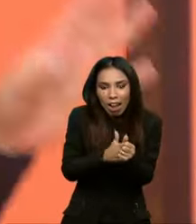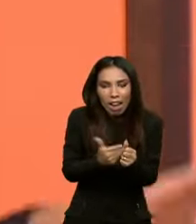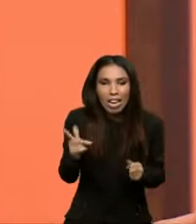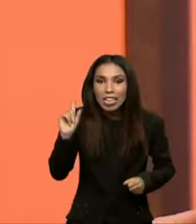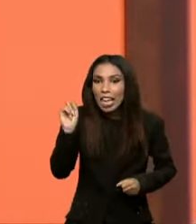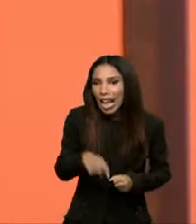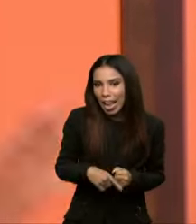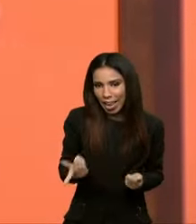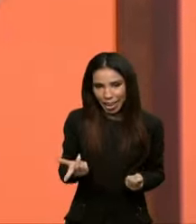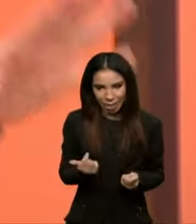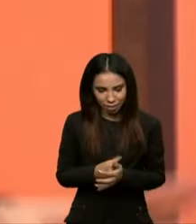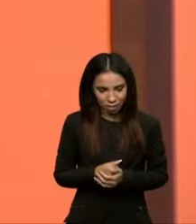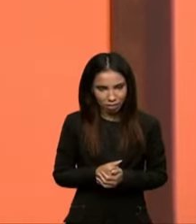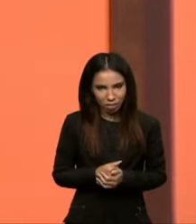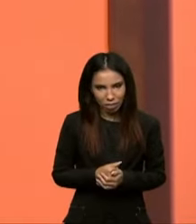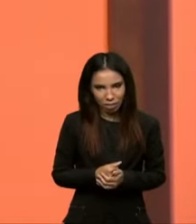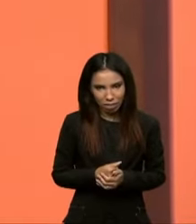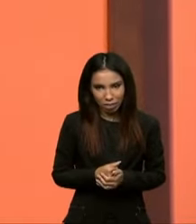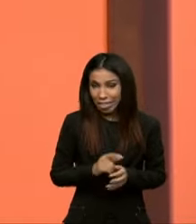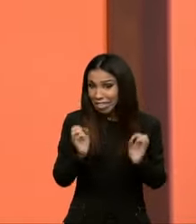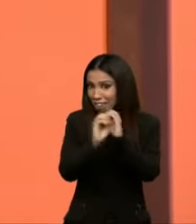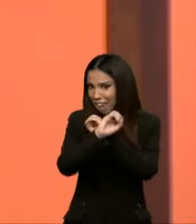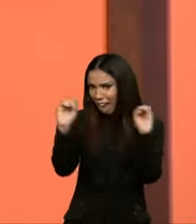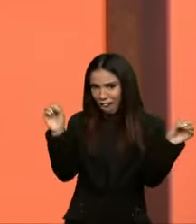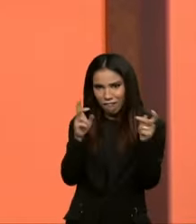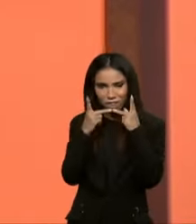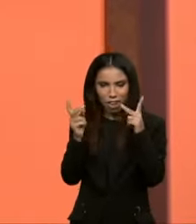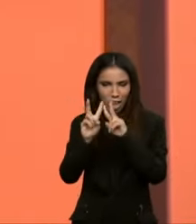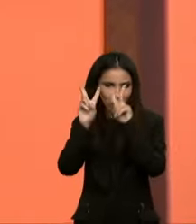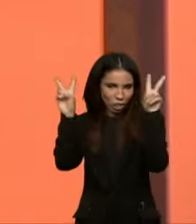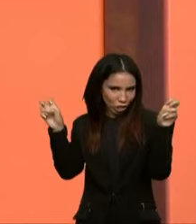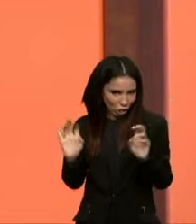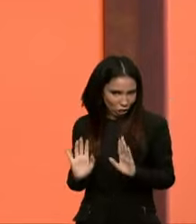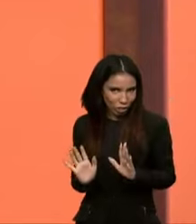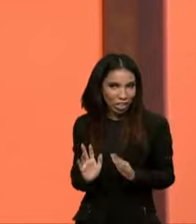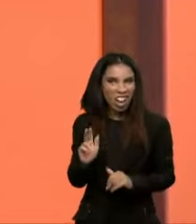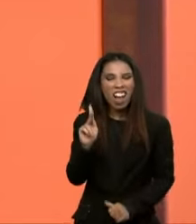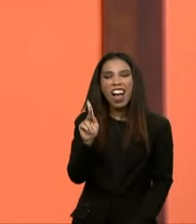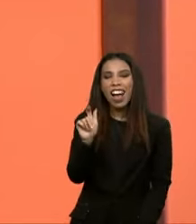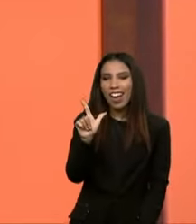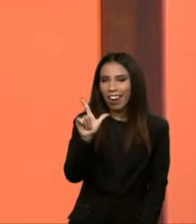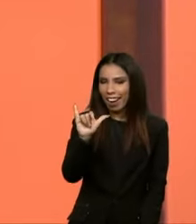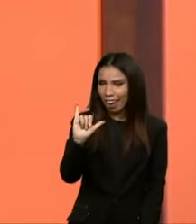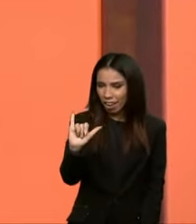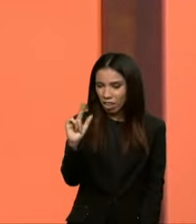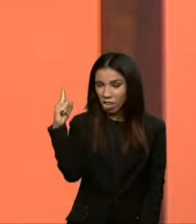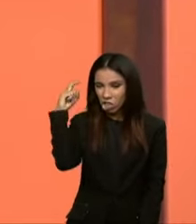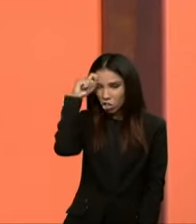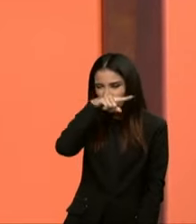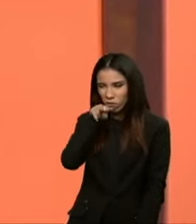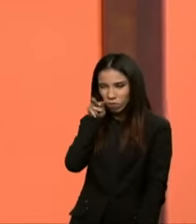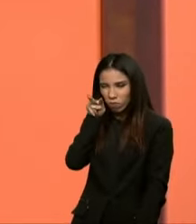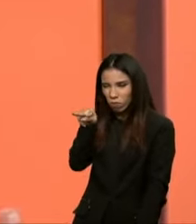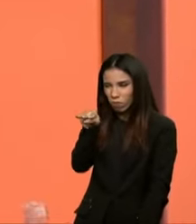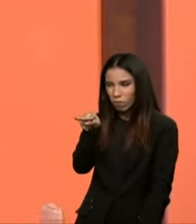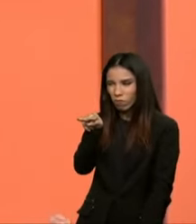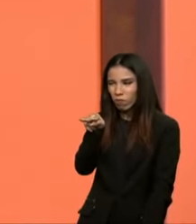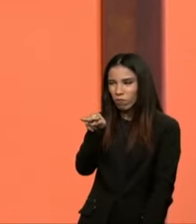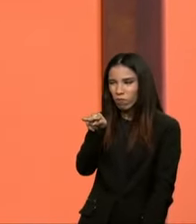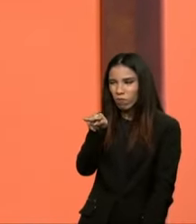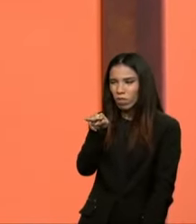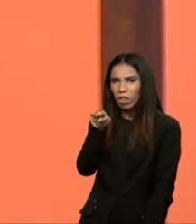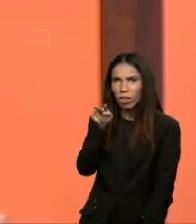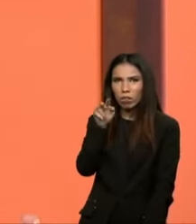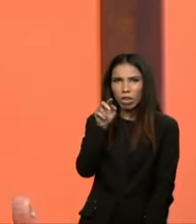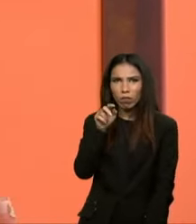só as sopas. Ninguém desenha elas. É. E a Kali, ela é especialmente difícil de olhar, assim. Eu lembro que eu tinha uma imagem